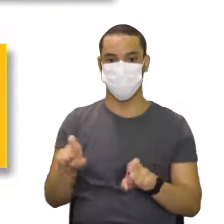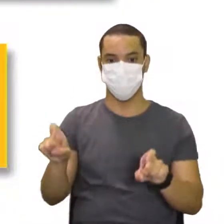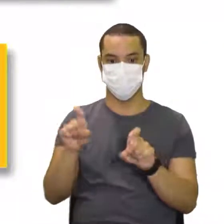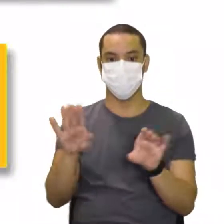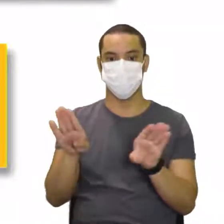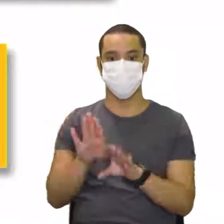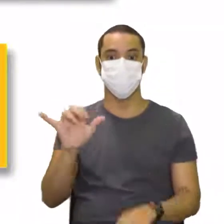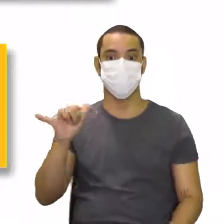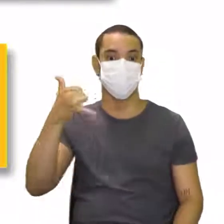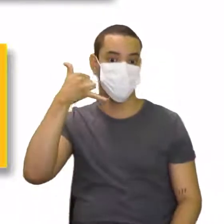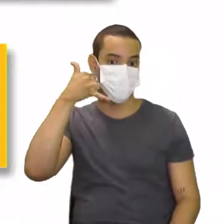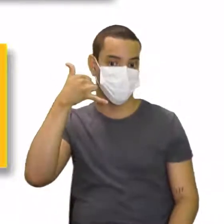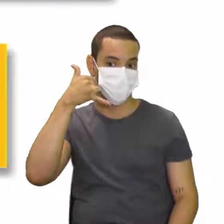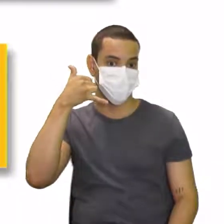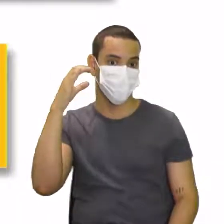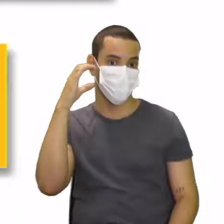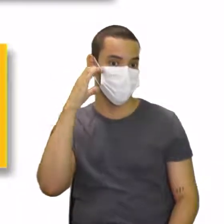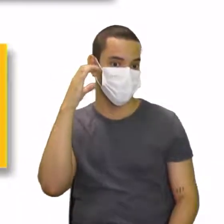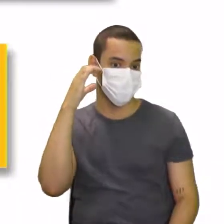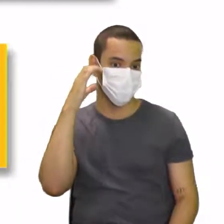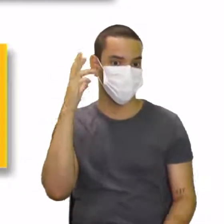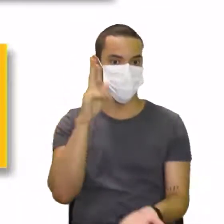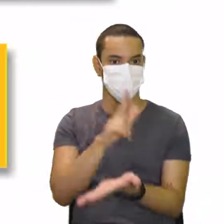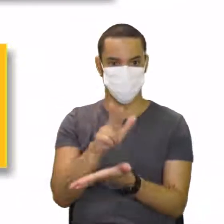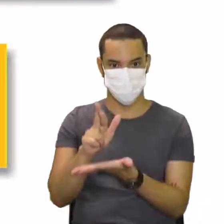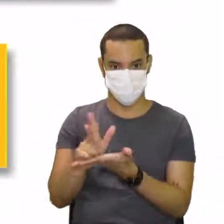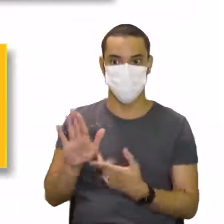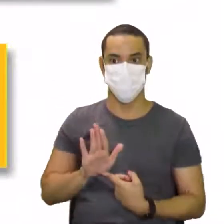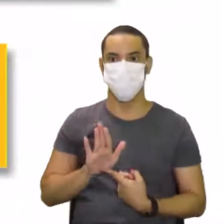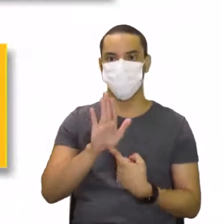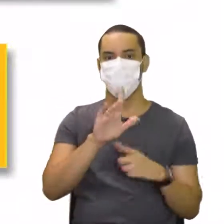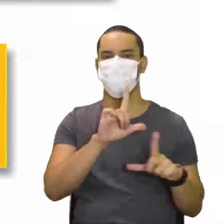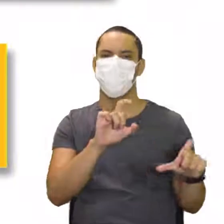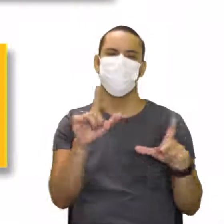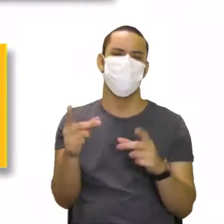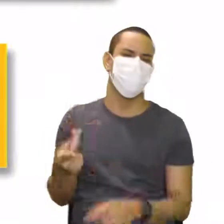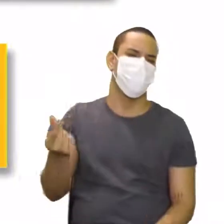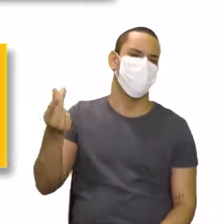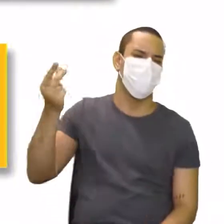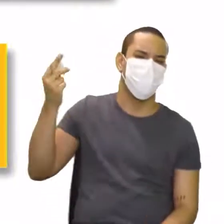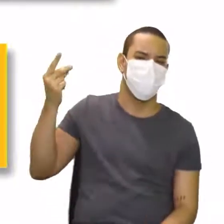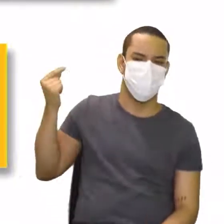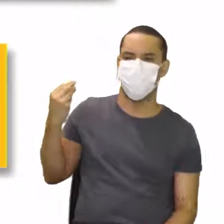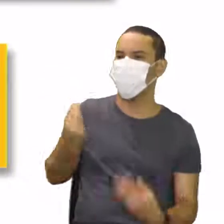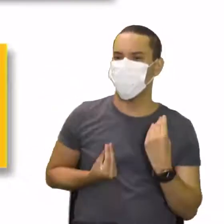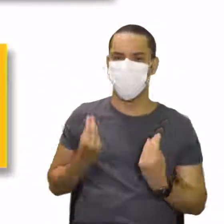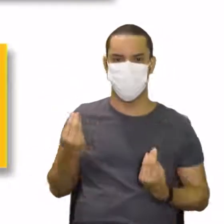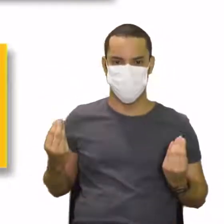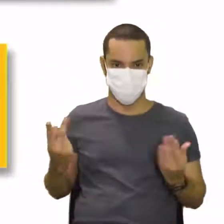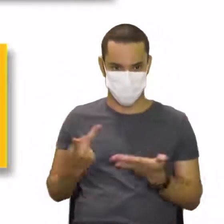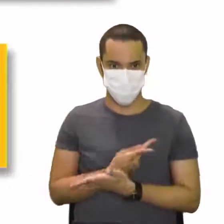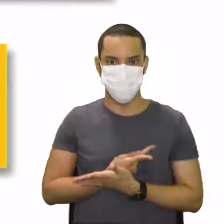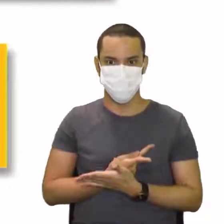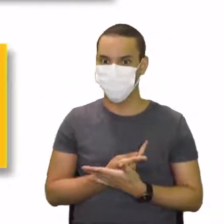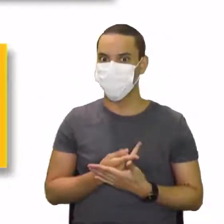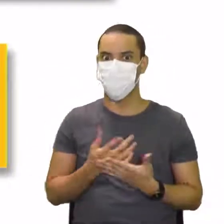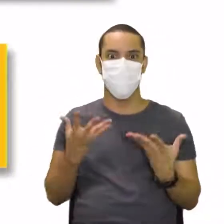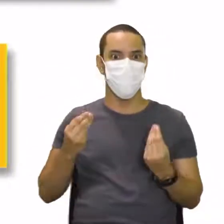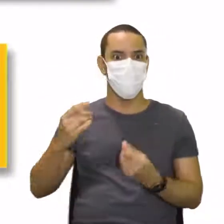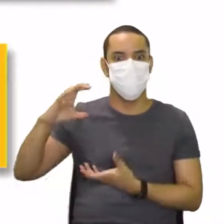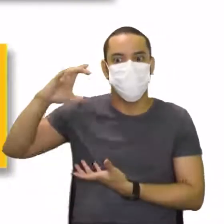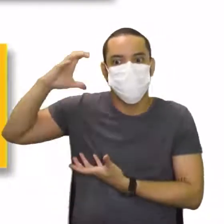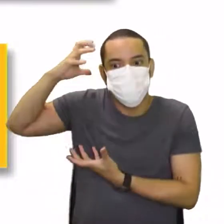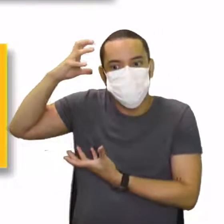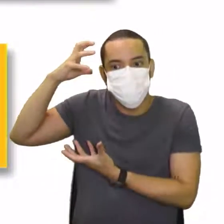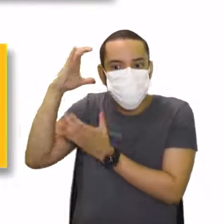telefonia móvel, celular. Vou colocar algumas fotinhas para vocês aí dos primeiros celulares, eram enormes, né? Então, se a gente